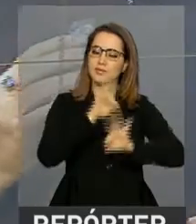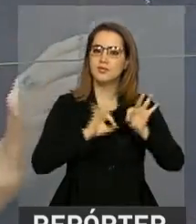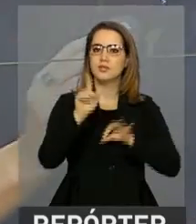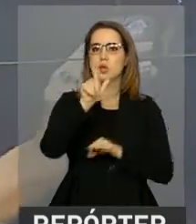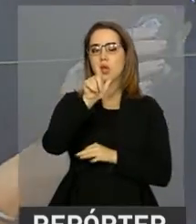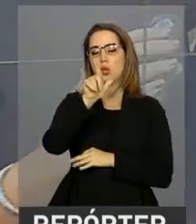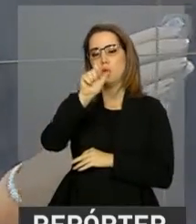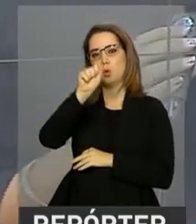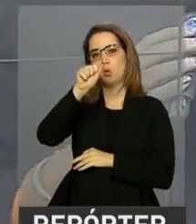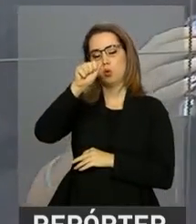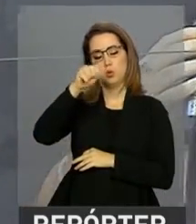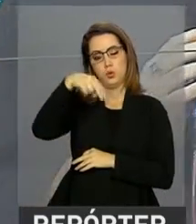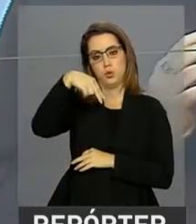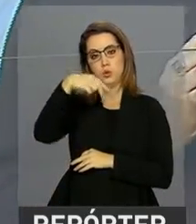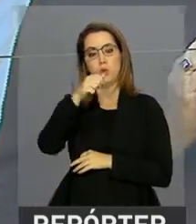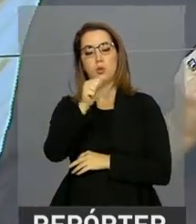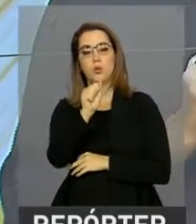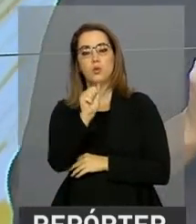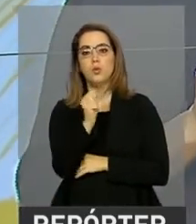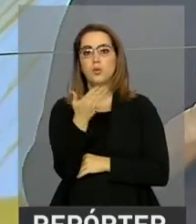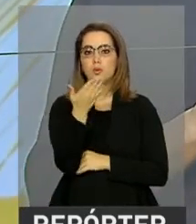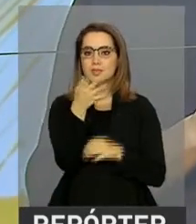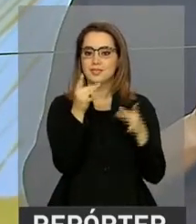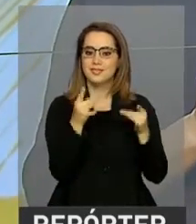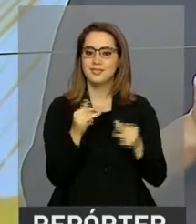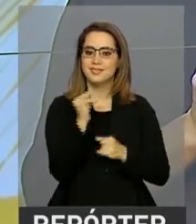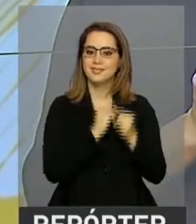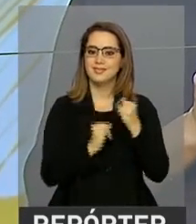dia para você aí do Rio.